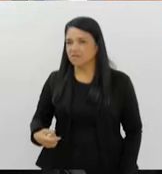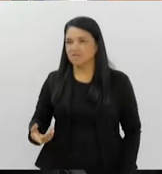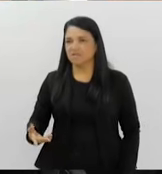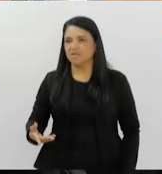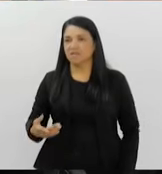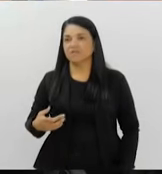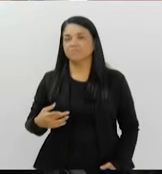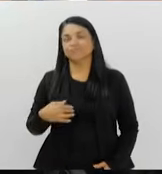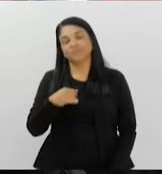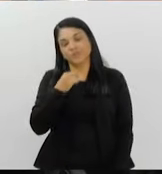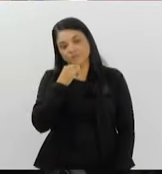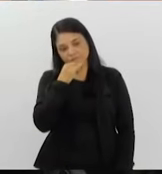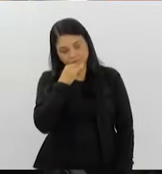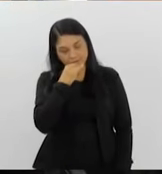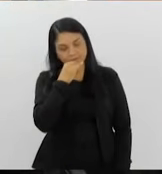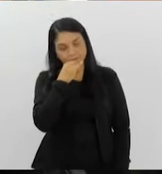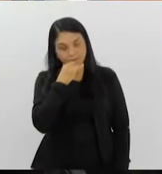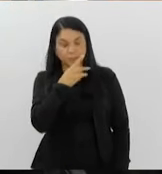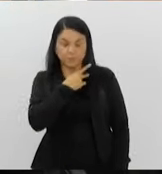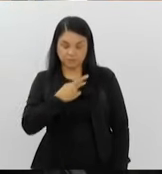que.